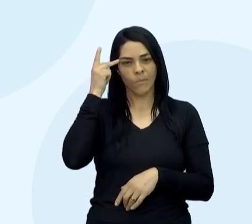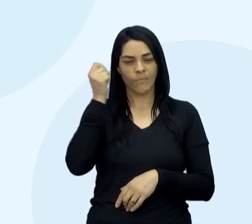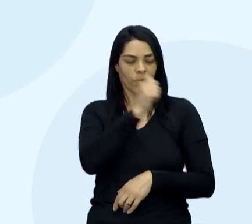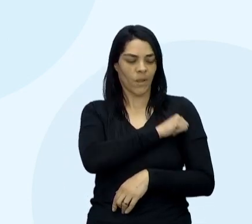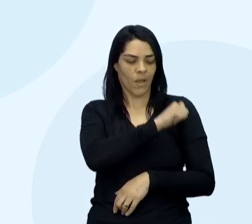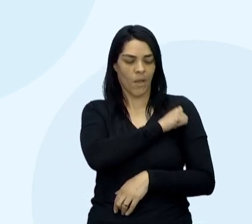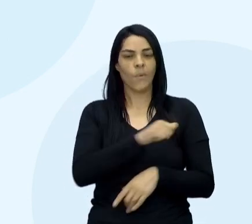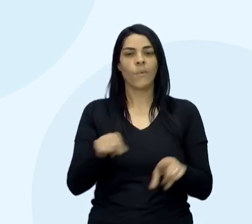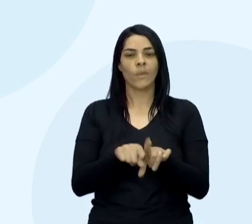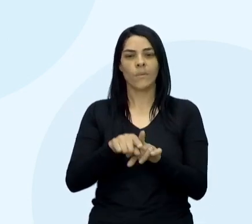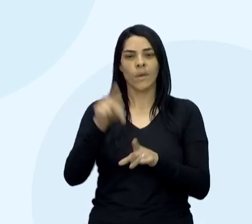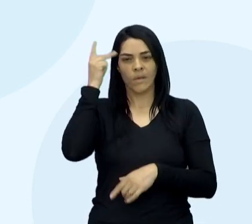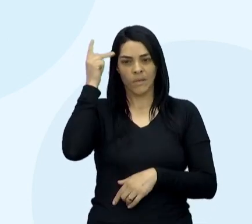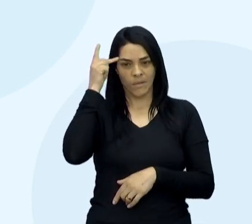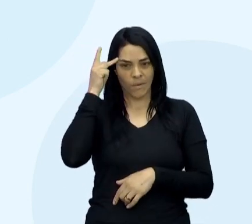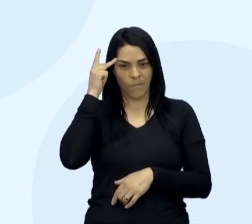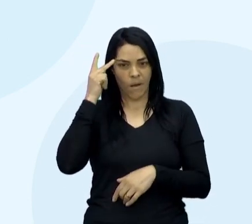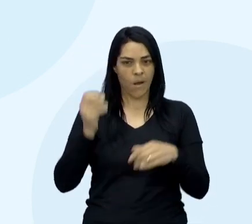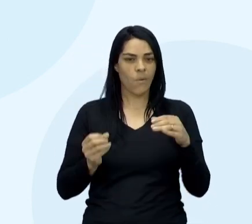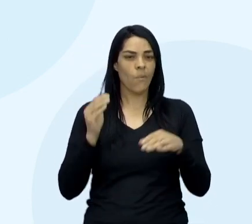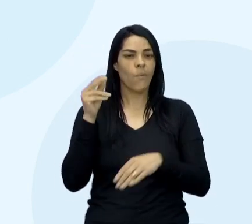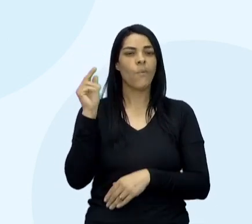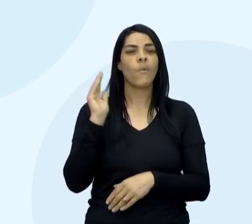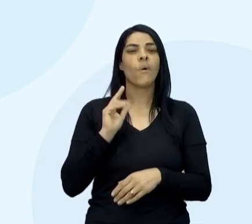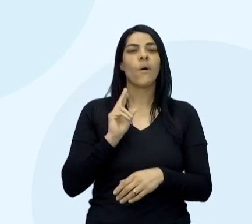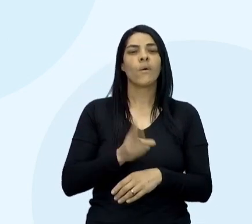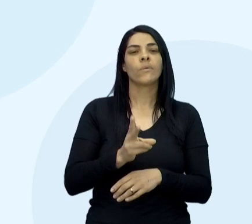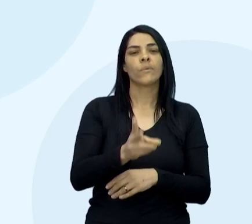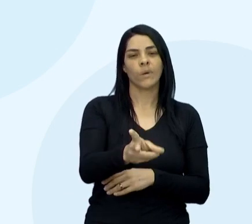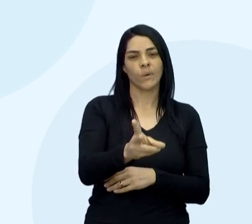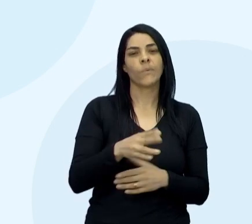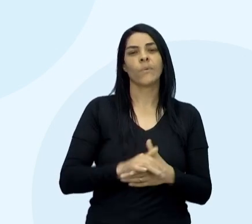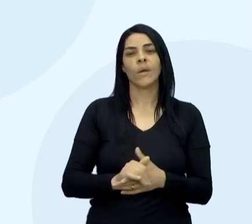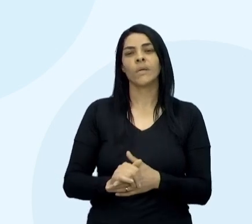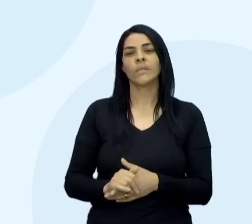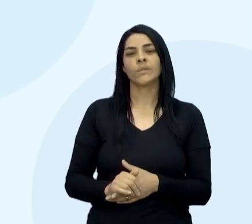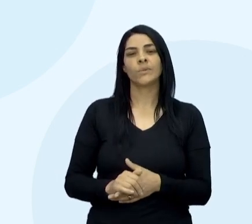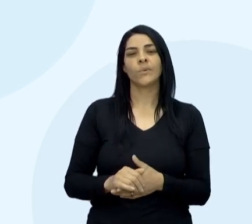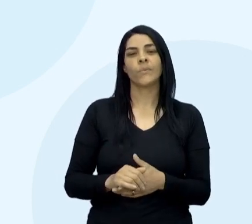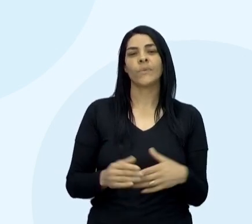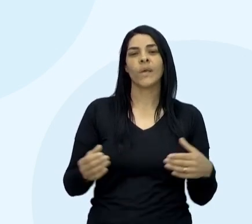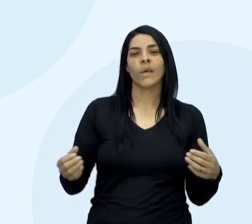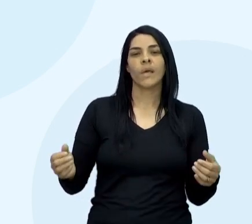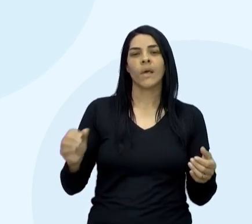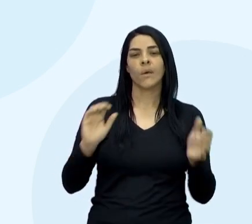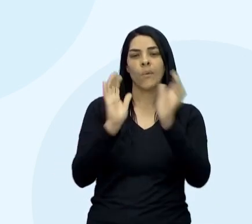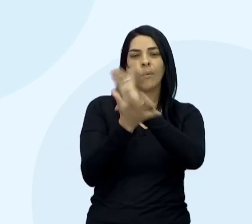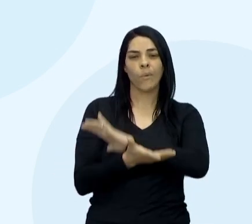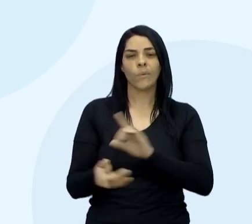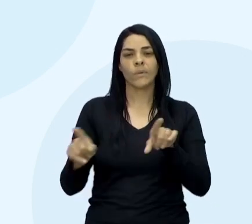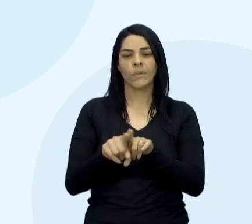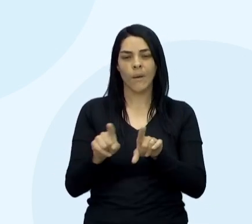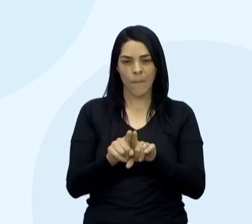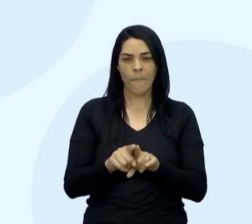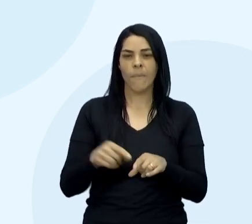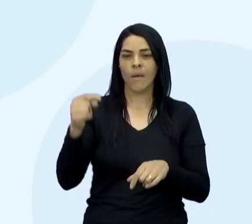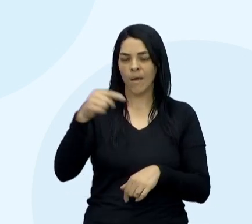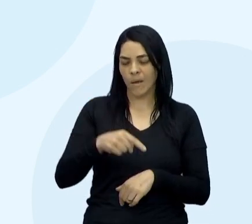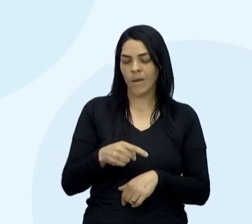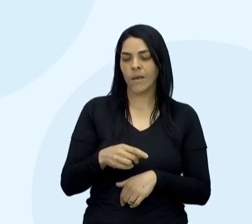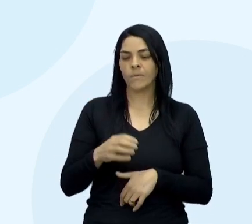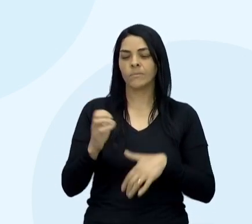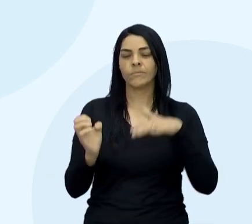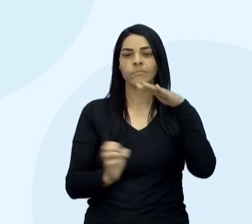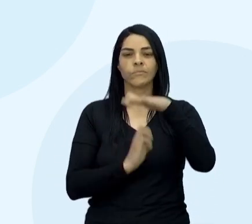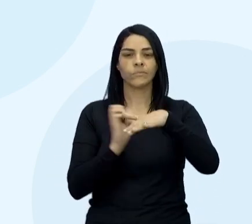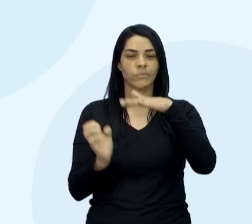já explorados pela imprensa, tais como o média-metragem, Os Estranguladores, olha o nome do filme, Os Estranguladores,